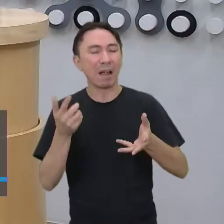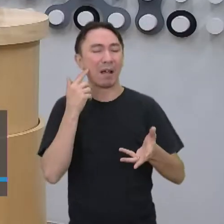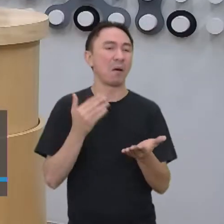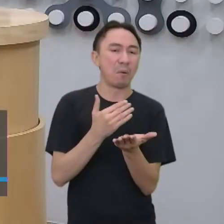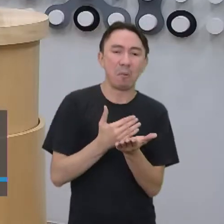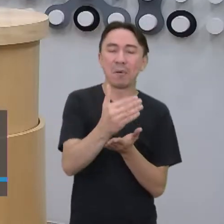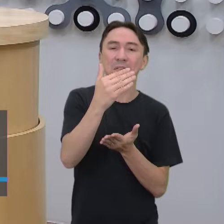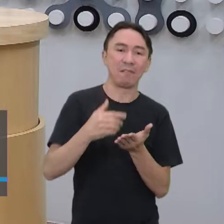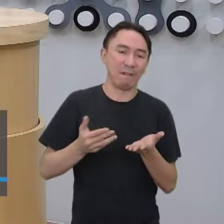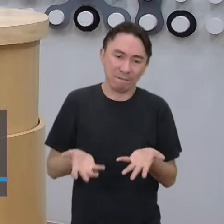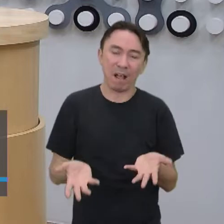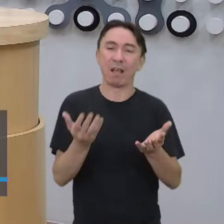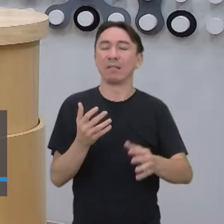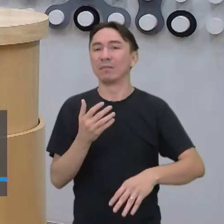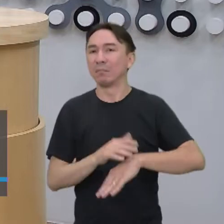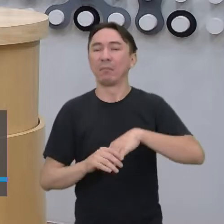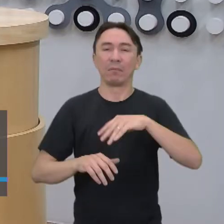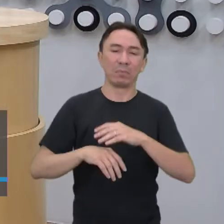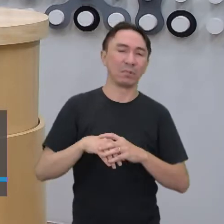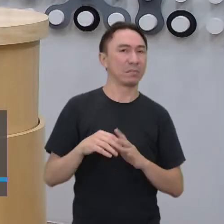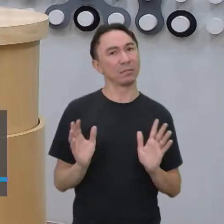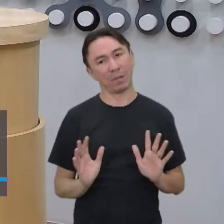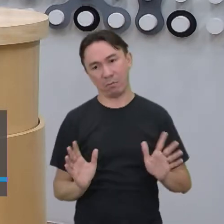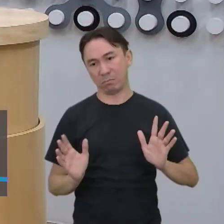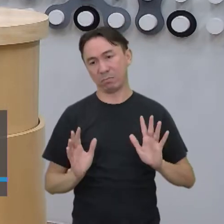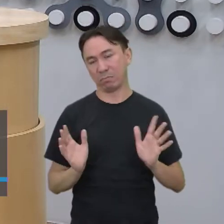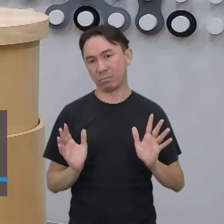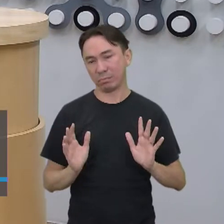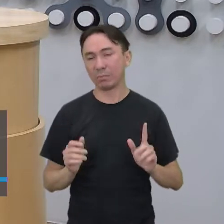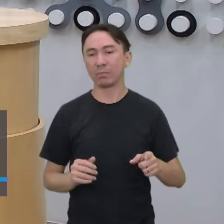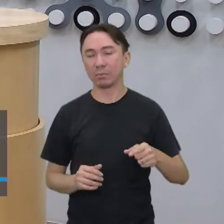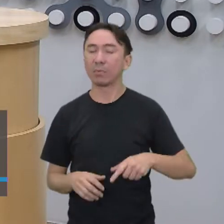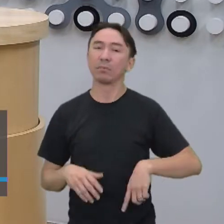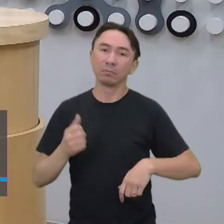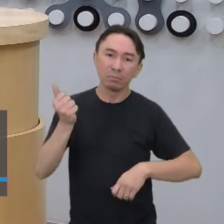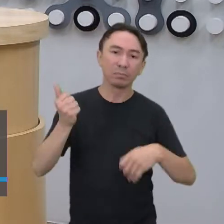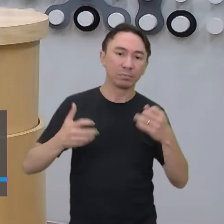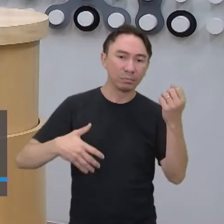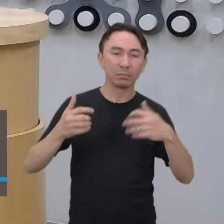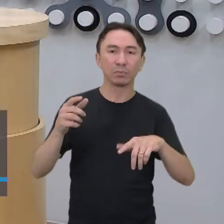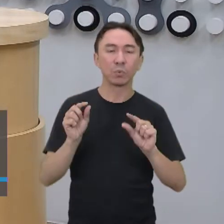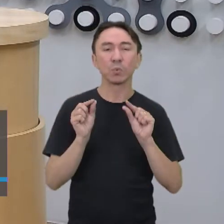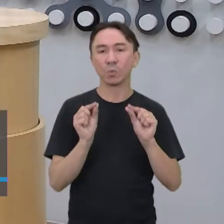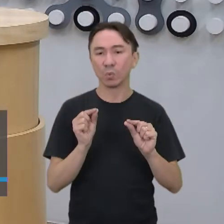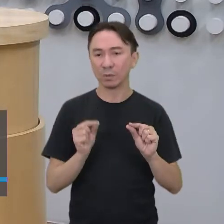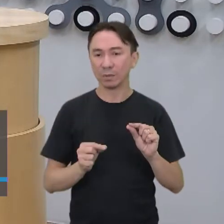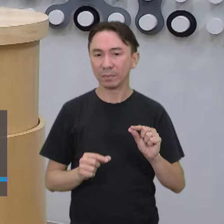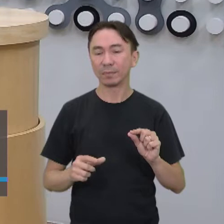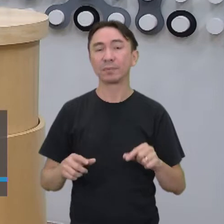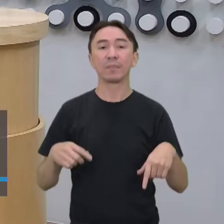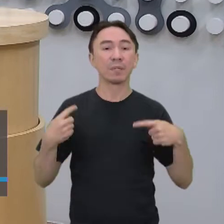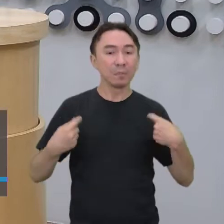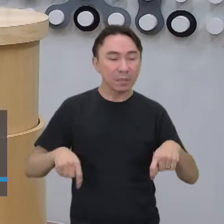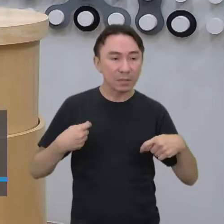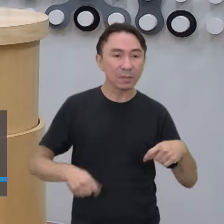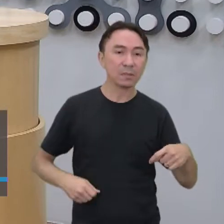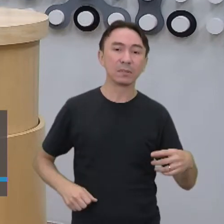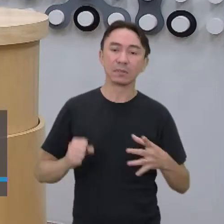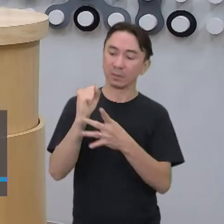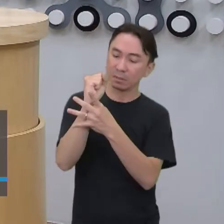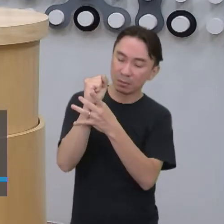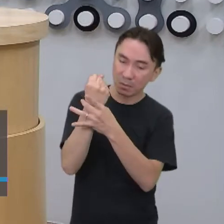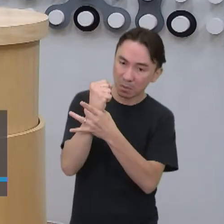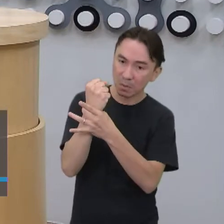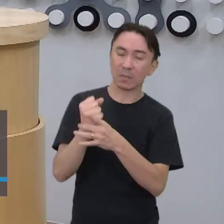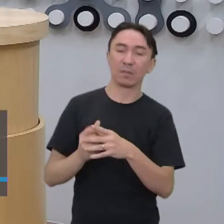começou. Não, nós falamos muito e quando a gente fala da contextualização dessa questão da segurança dos